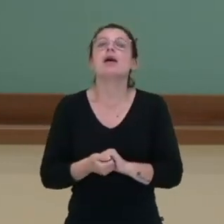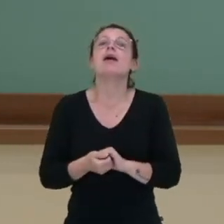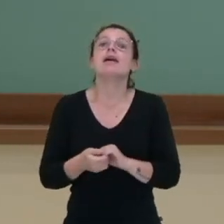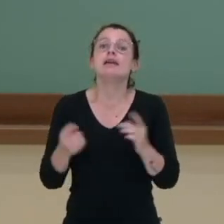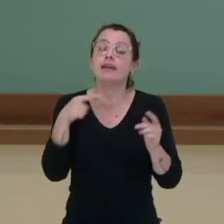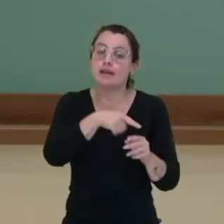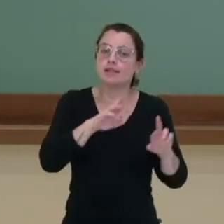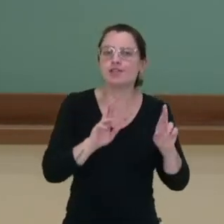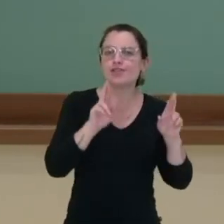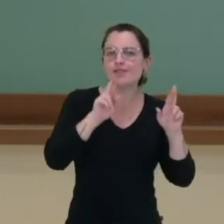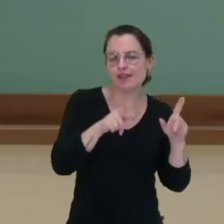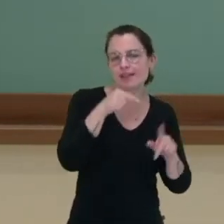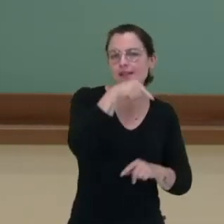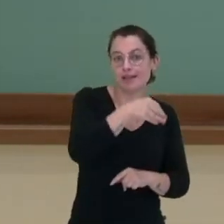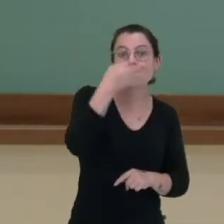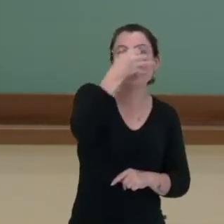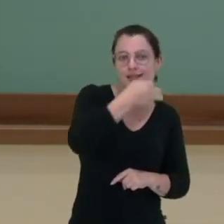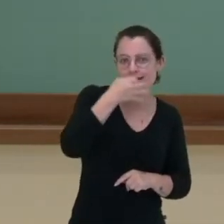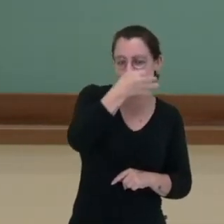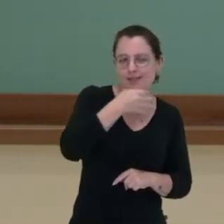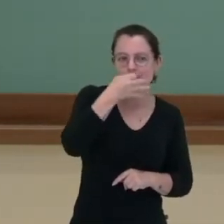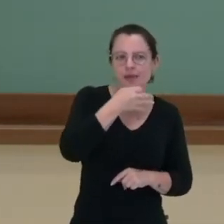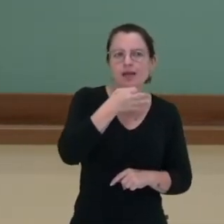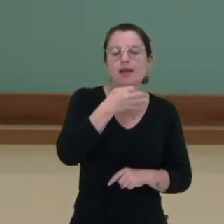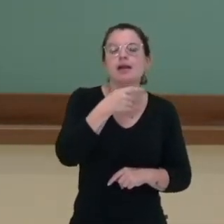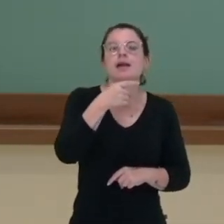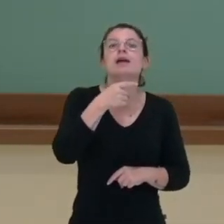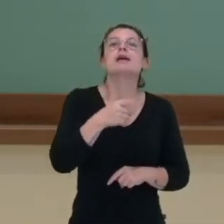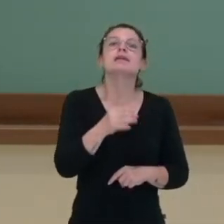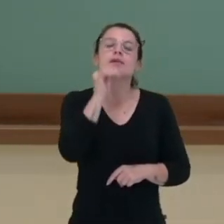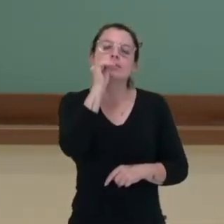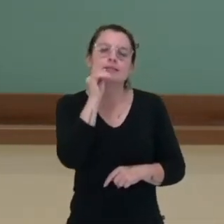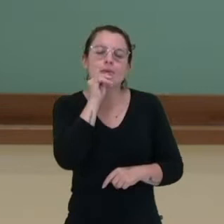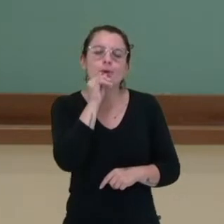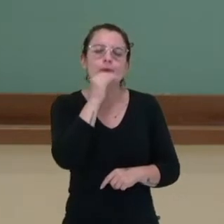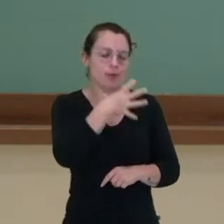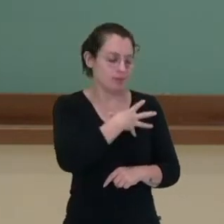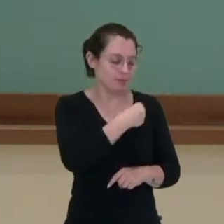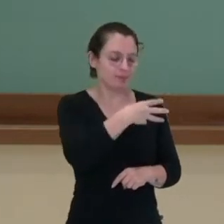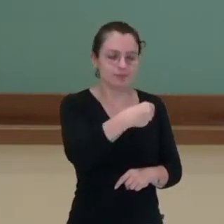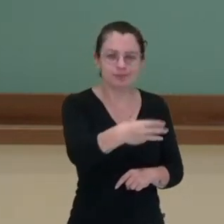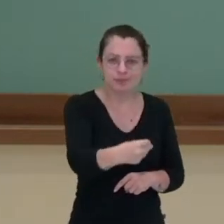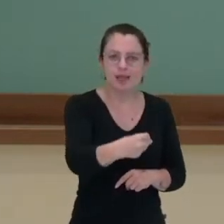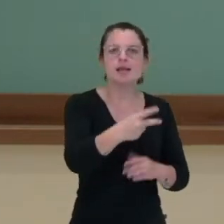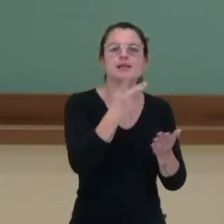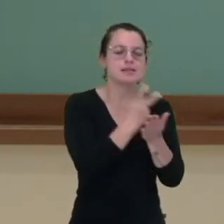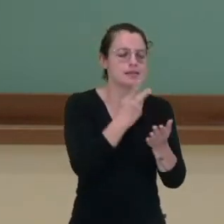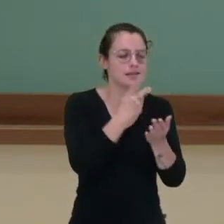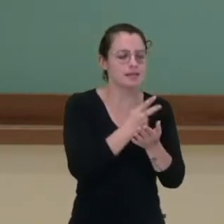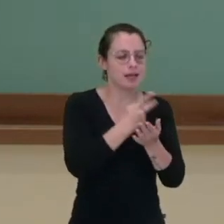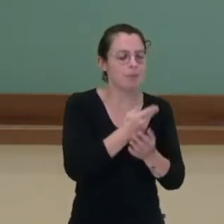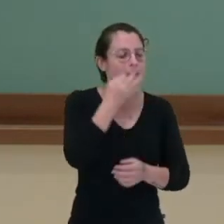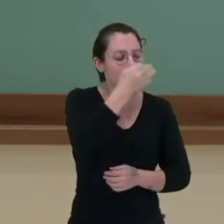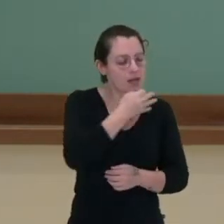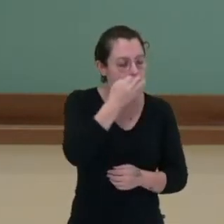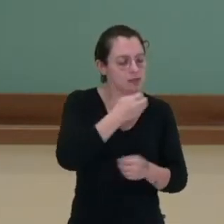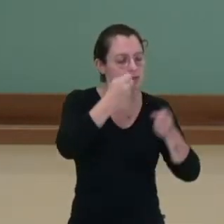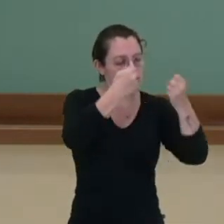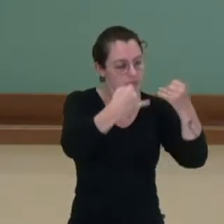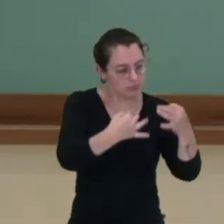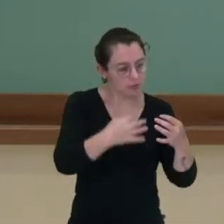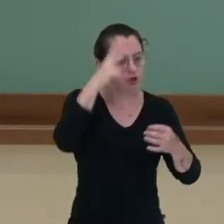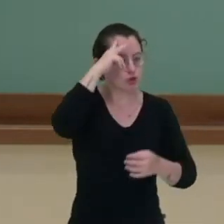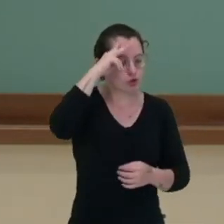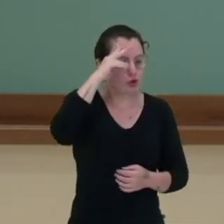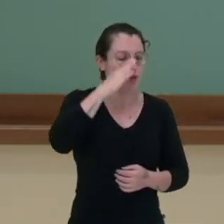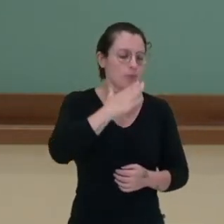orais, que transmitem de geração para geração há milênios, né, através da oralidade, a sua visão